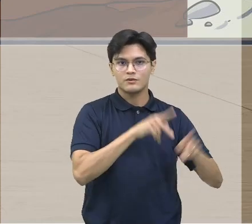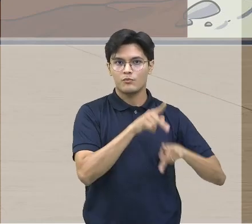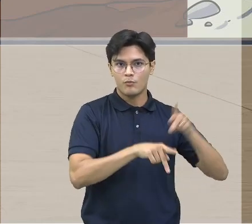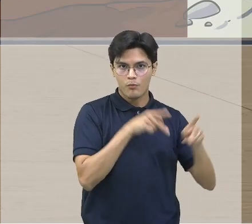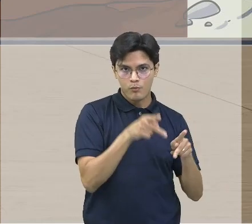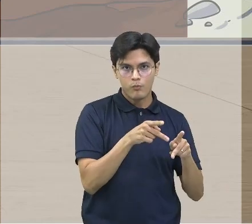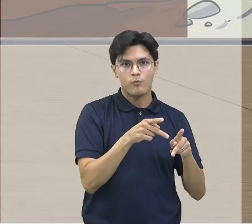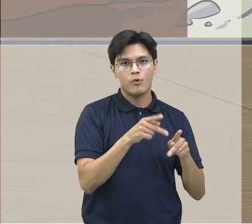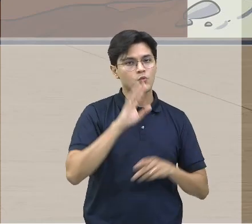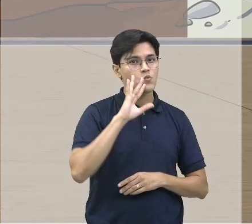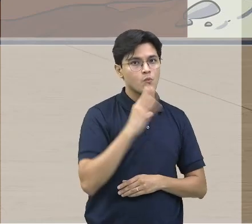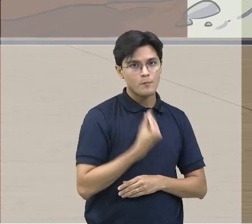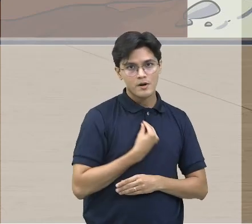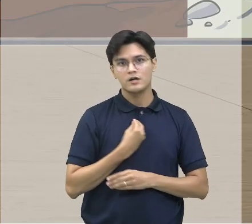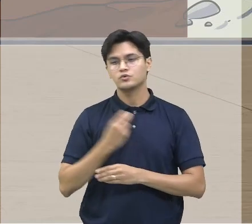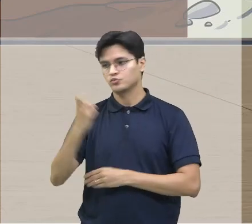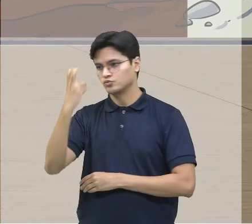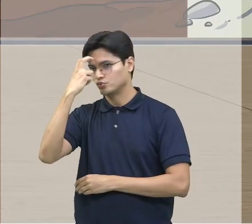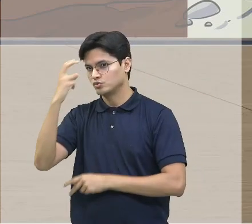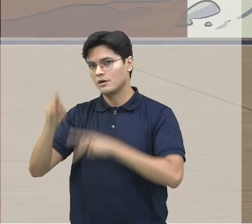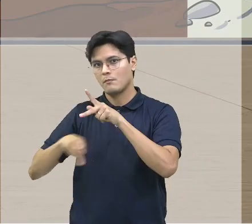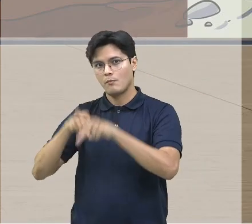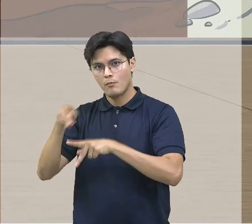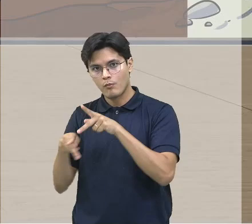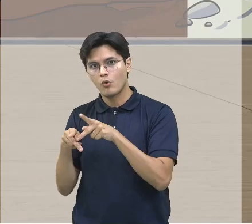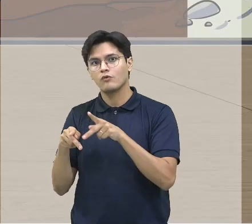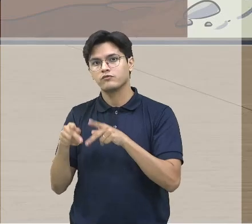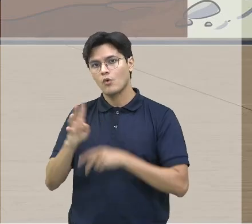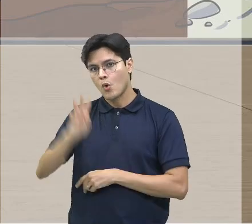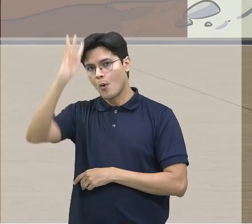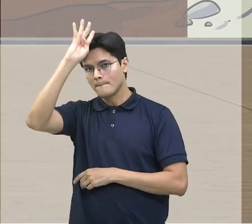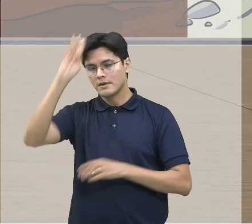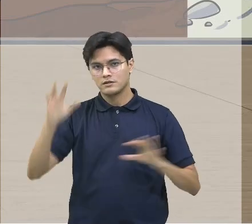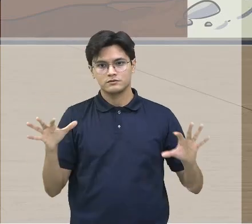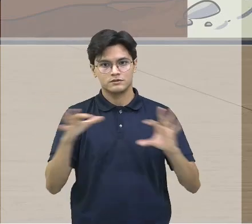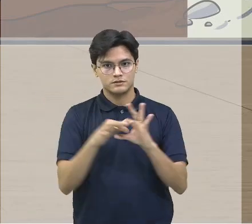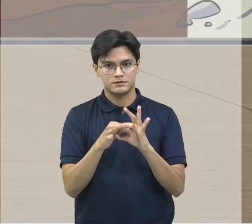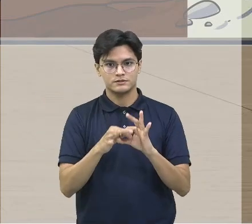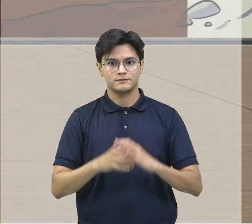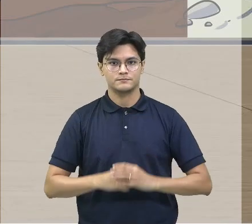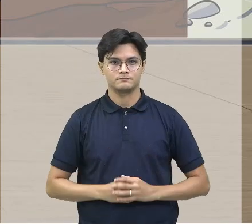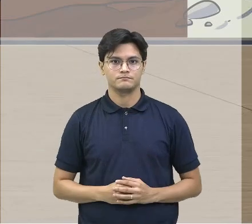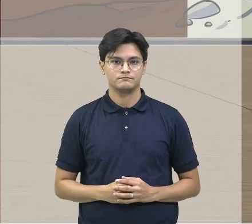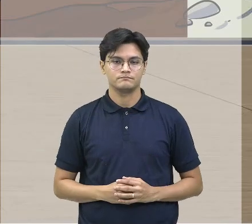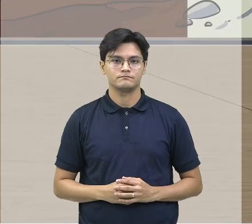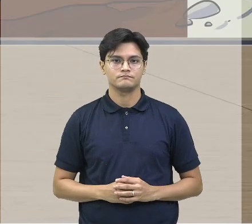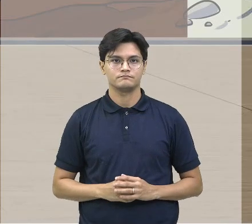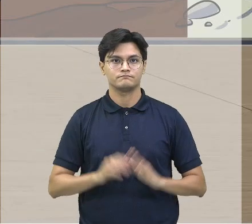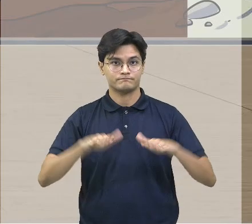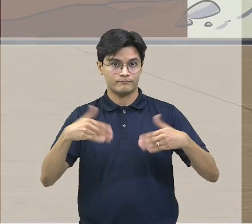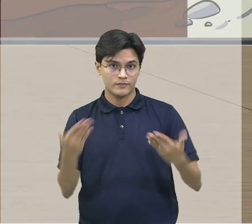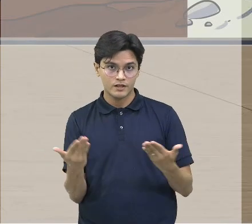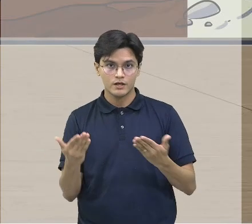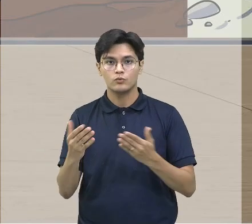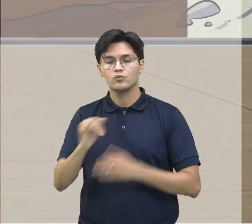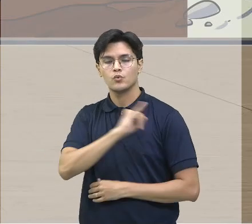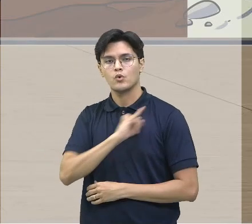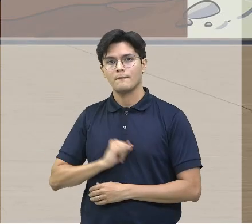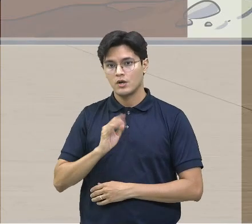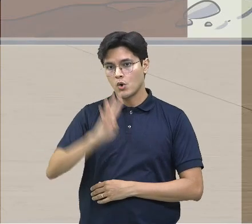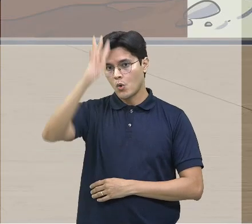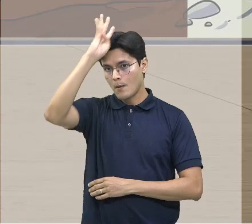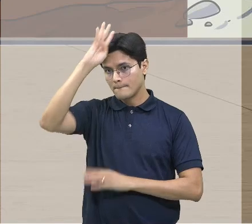e bárbaros. Continuando, vamos ver o que mais temos de importante. Com a queda do Império Romano, nós vamos ter então o processo